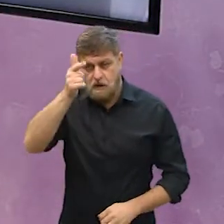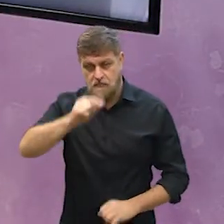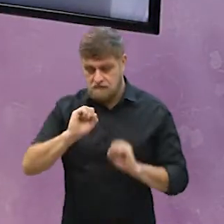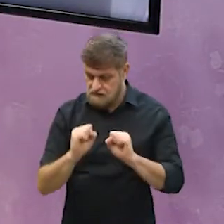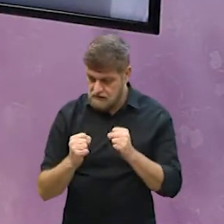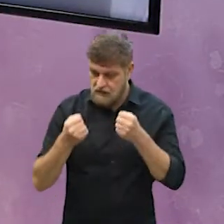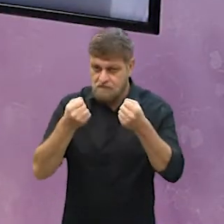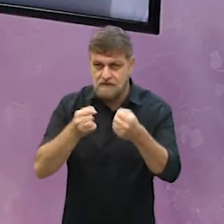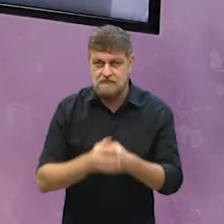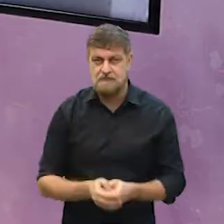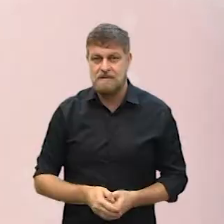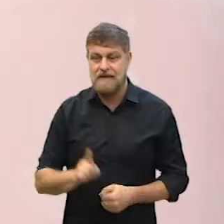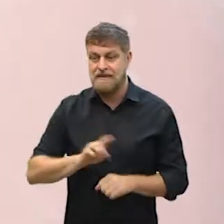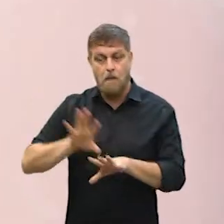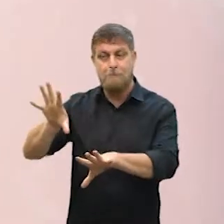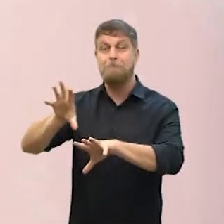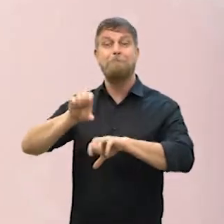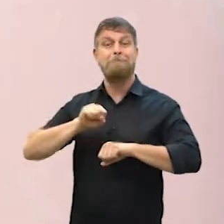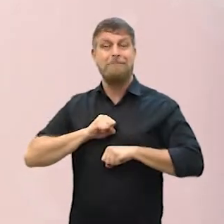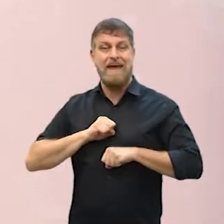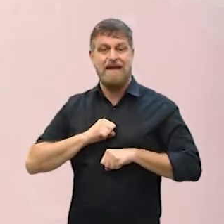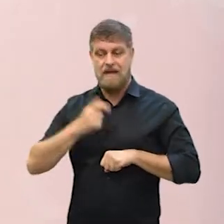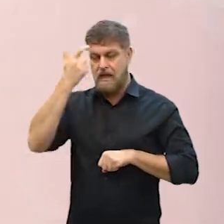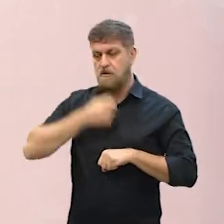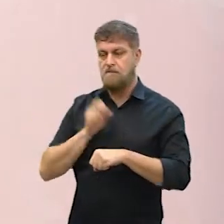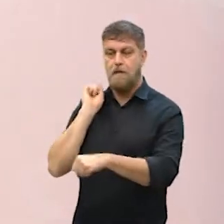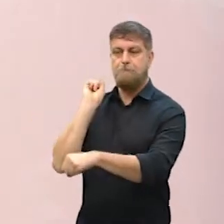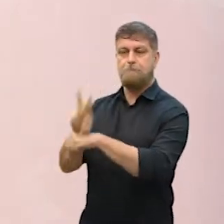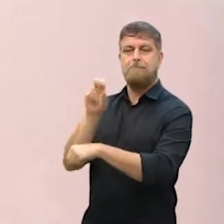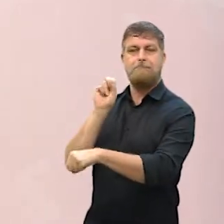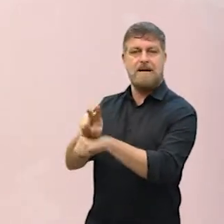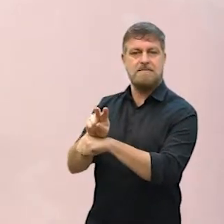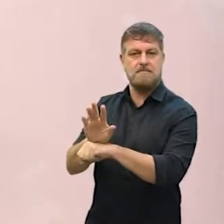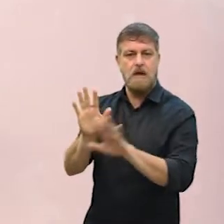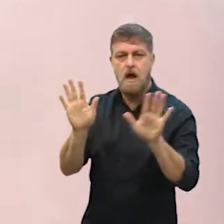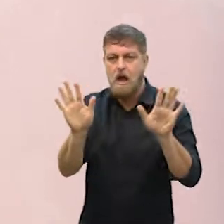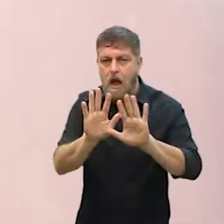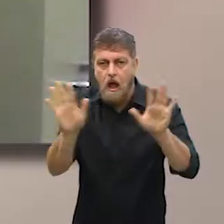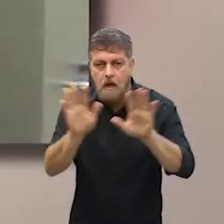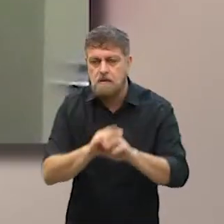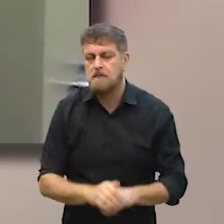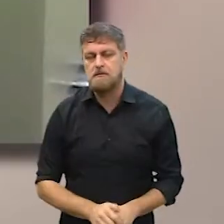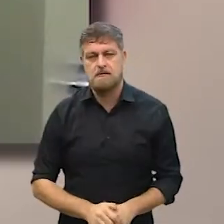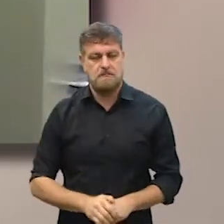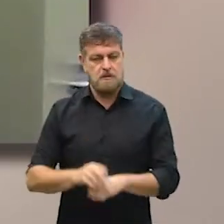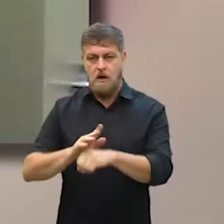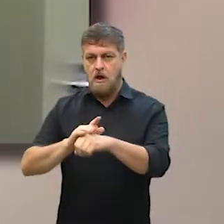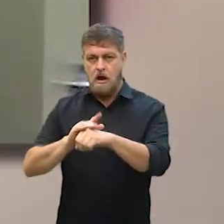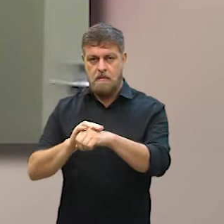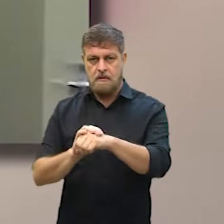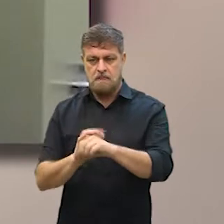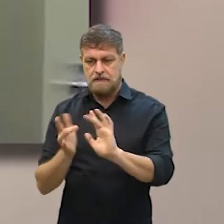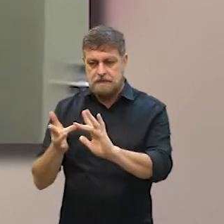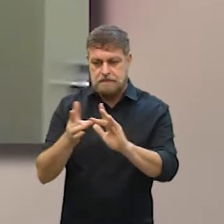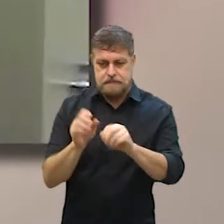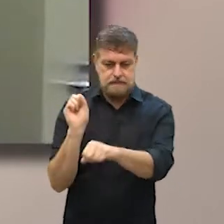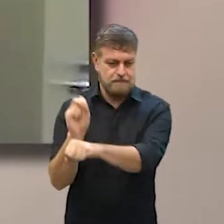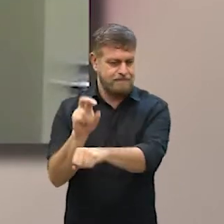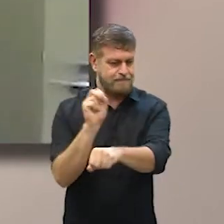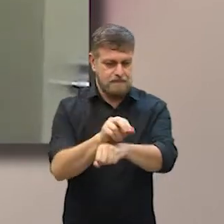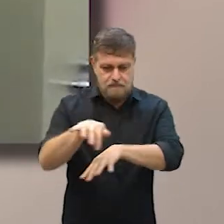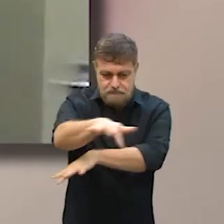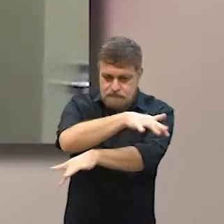ressaltar de novo lúpus não pega e não passa a pessoa para outra Não Lucas não é uma doença